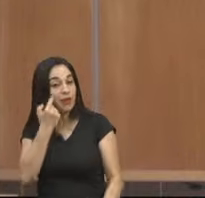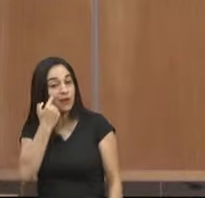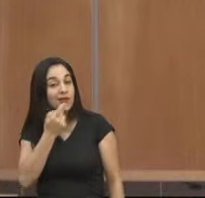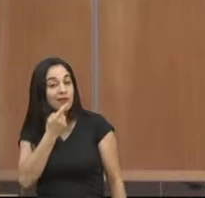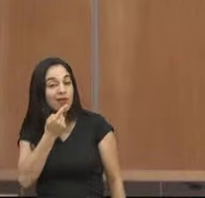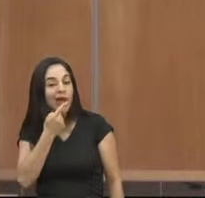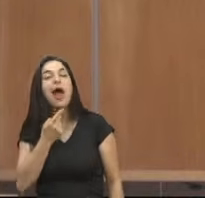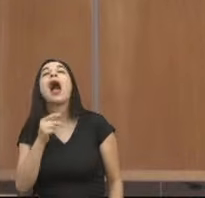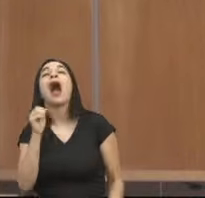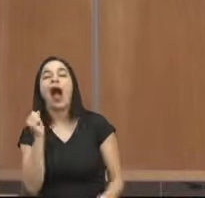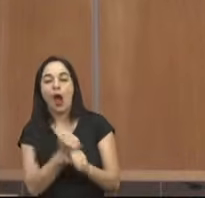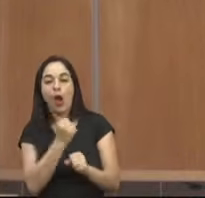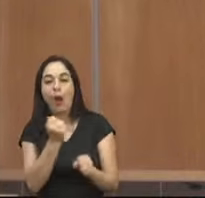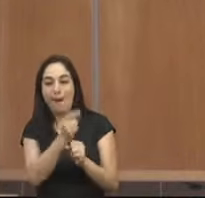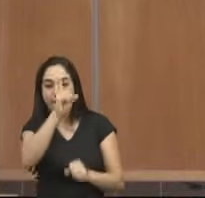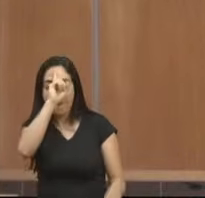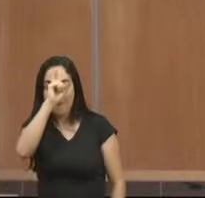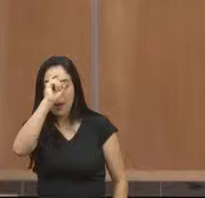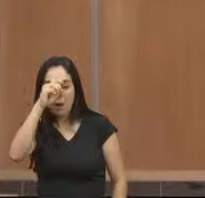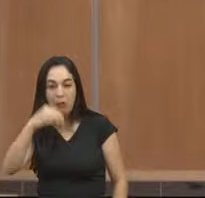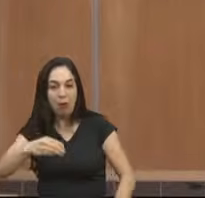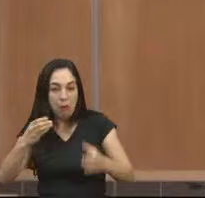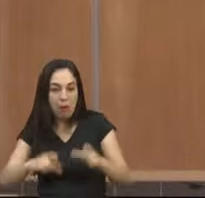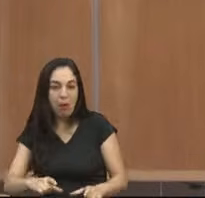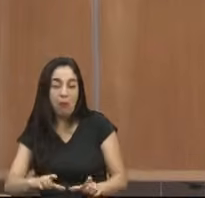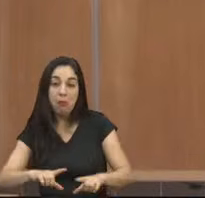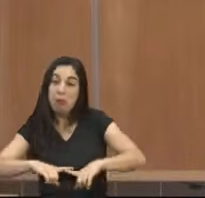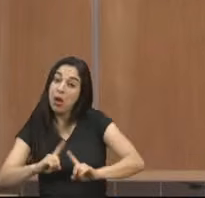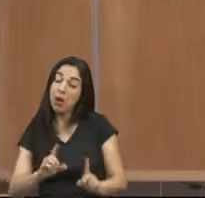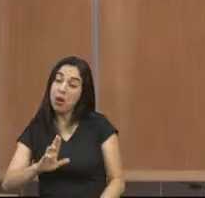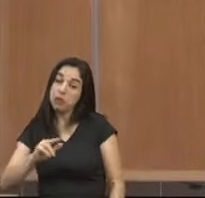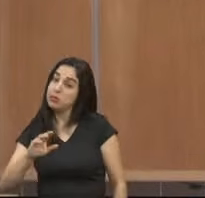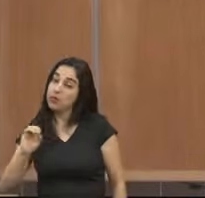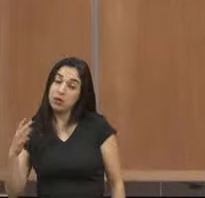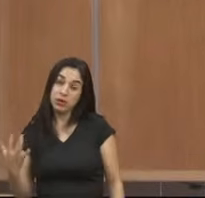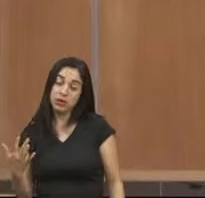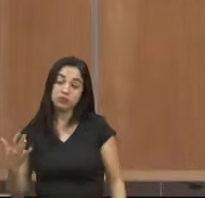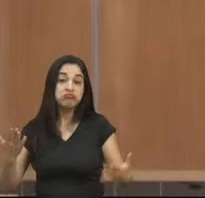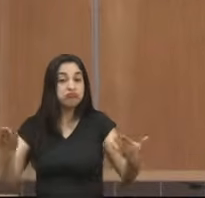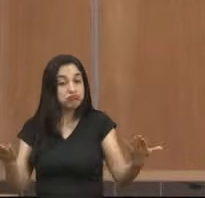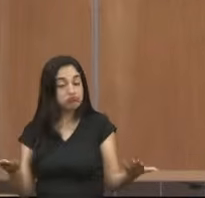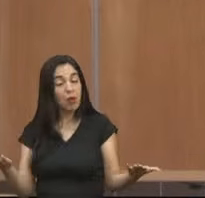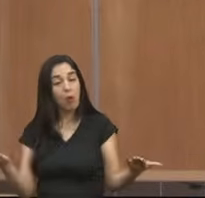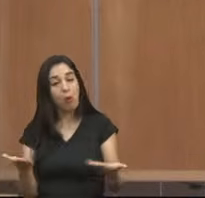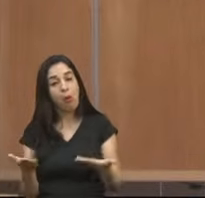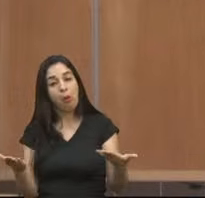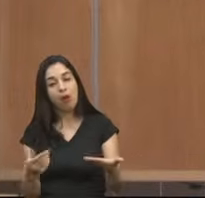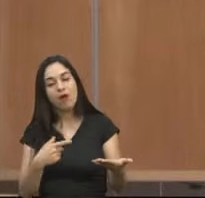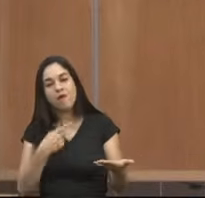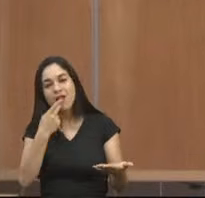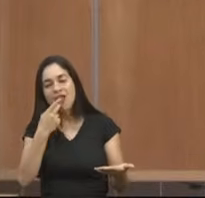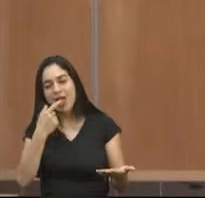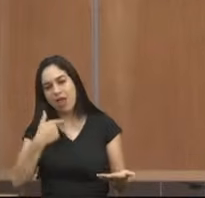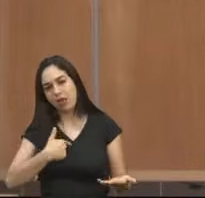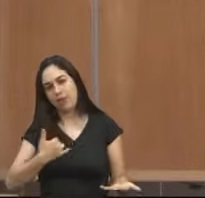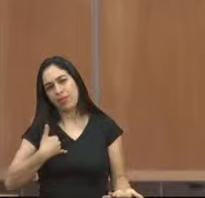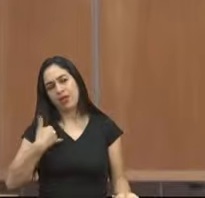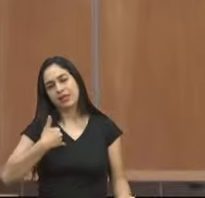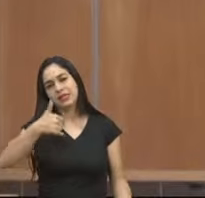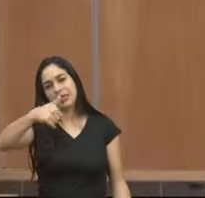Municipal. Hoje eu quero deixar aqui, registrado aqui na Câmara Municipal, eu tenho 72